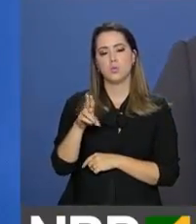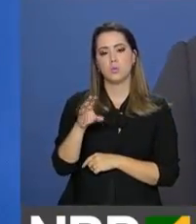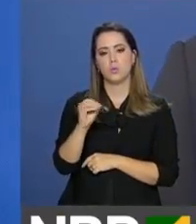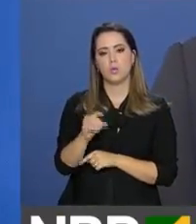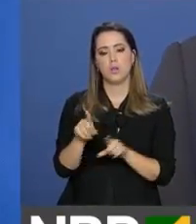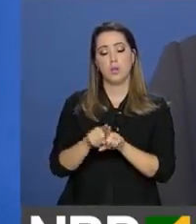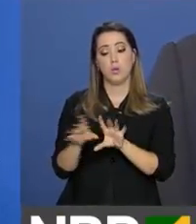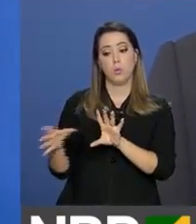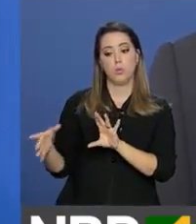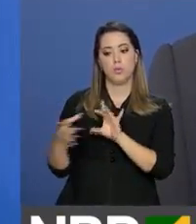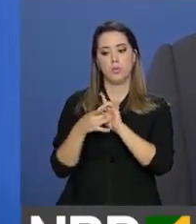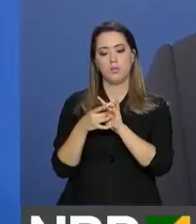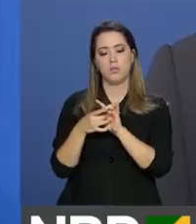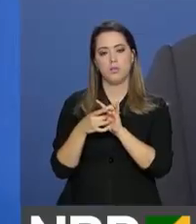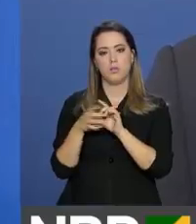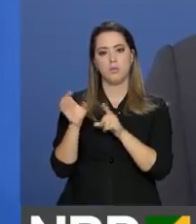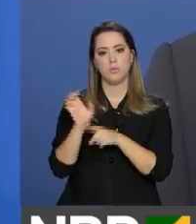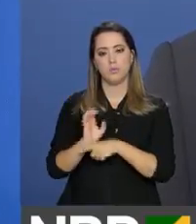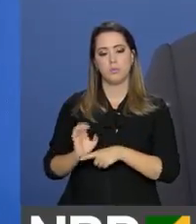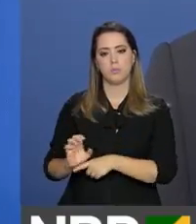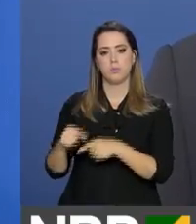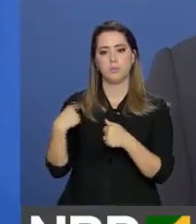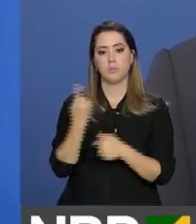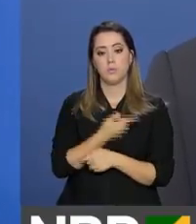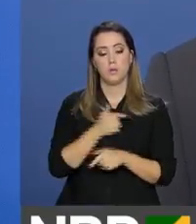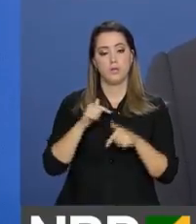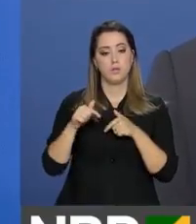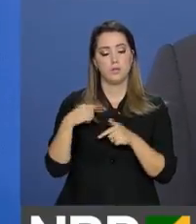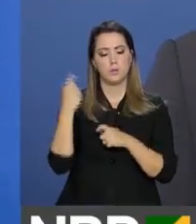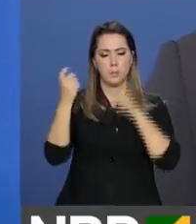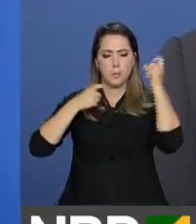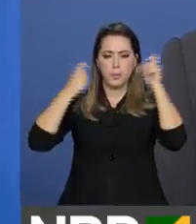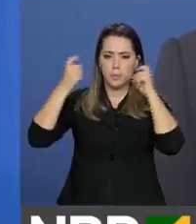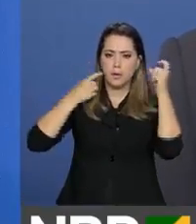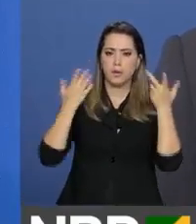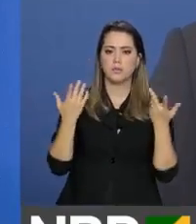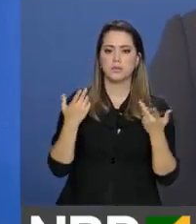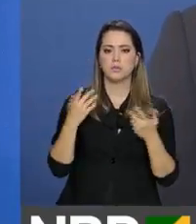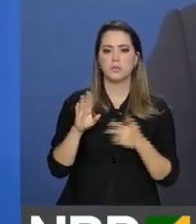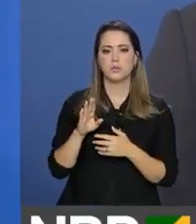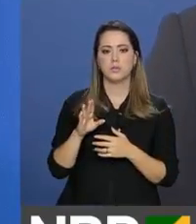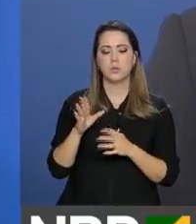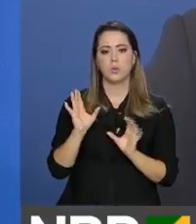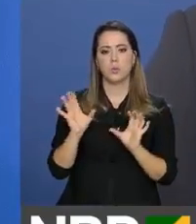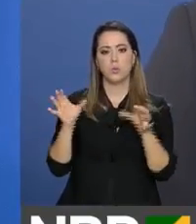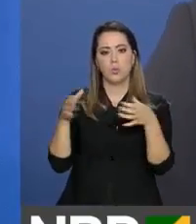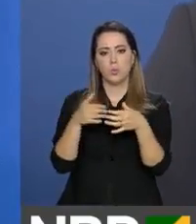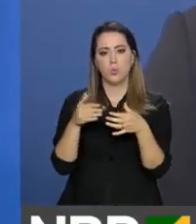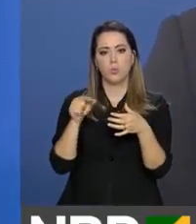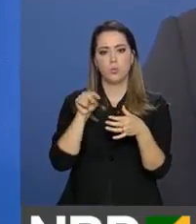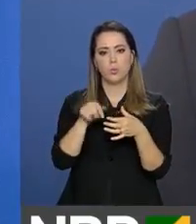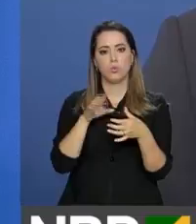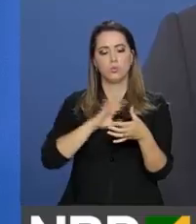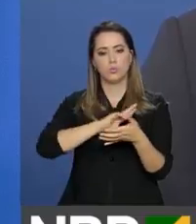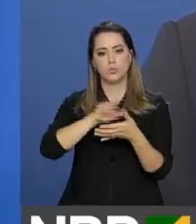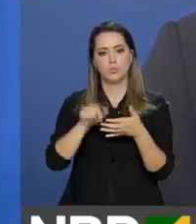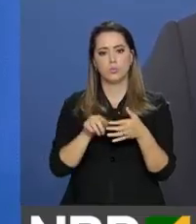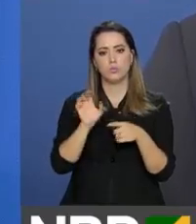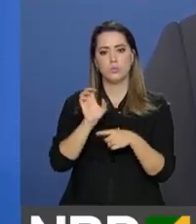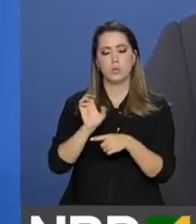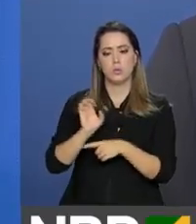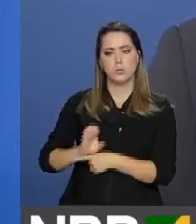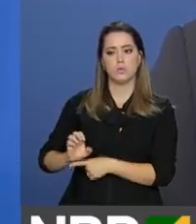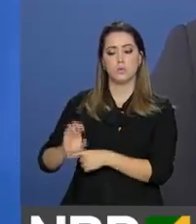dos estados, né? Nós estamos preocupados com o privilegiamento, com o prestigiamento dos